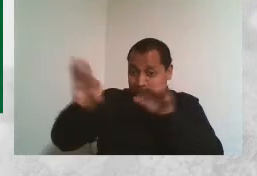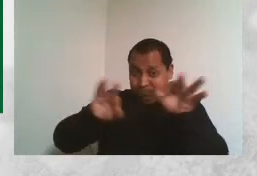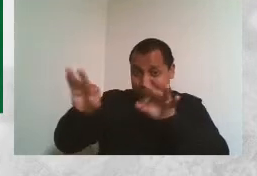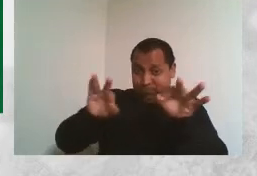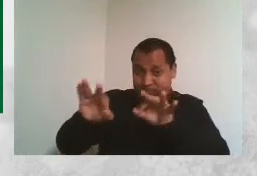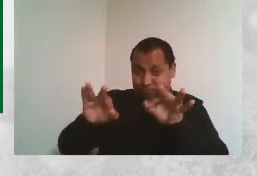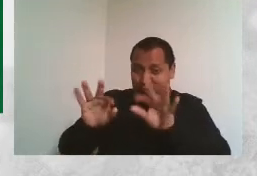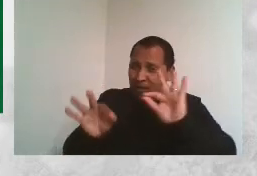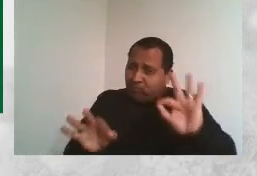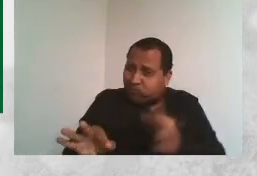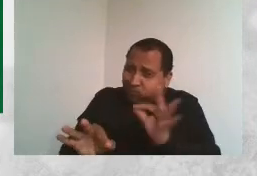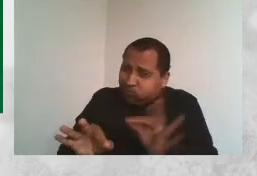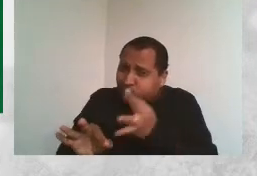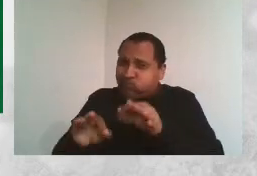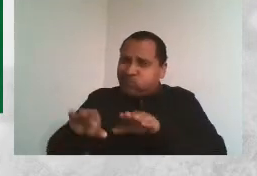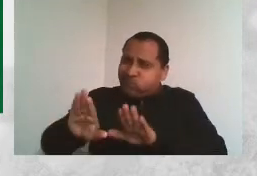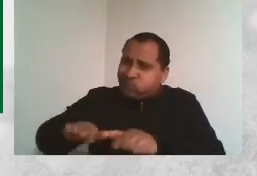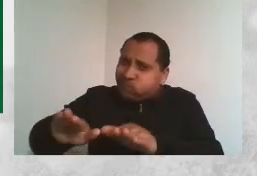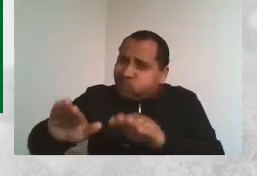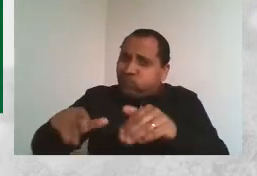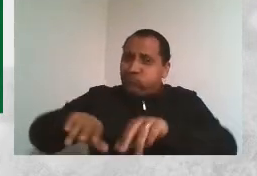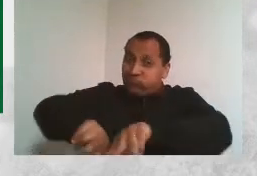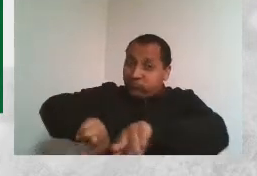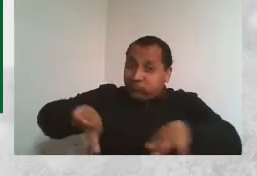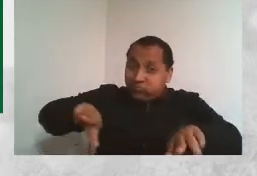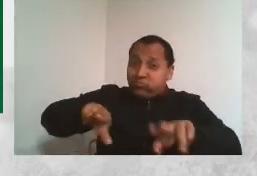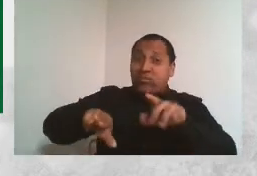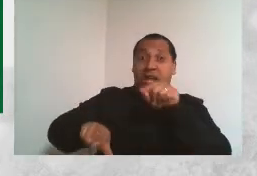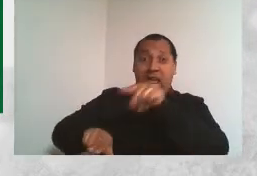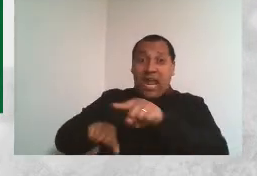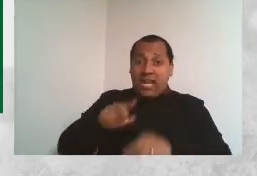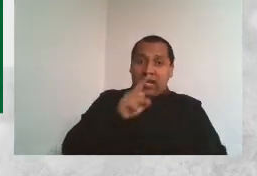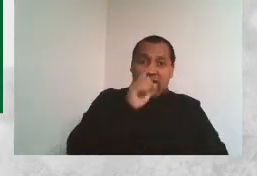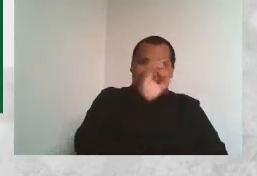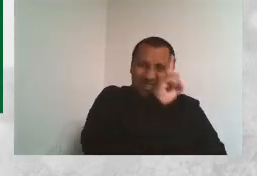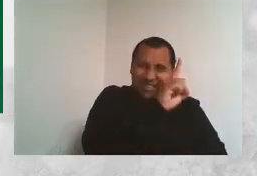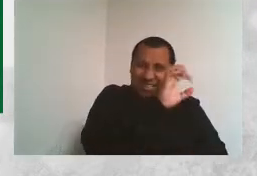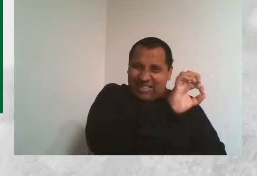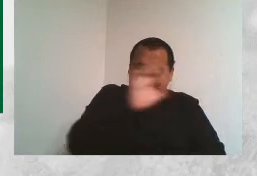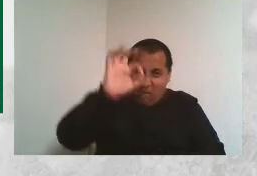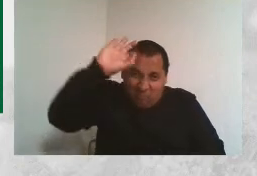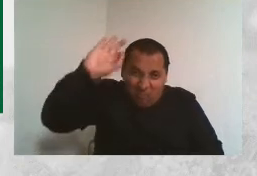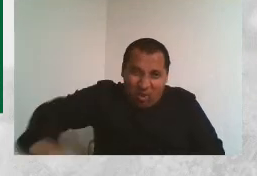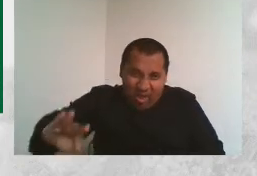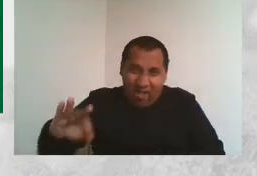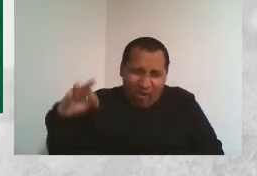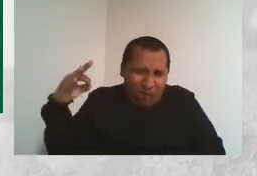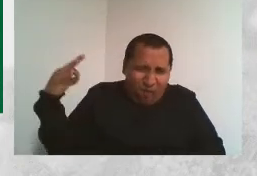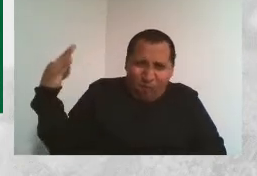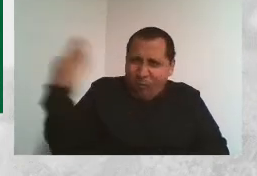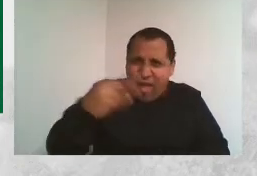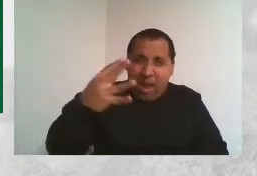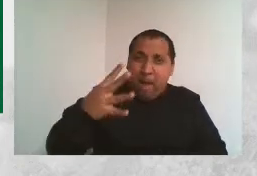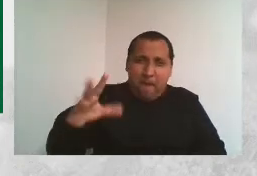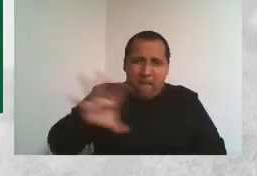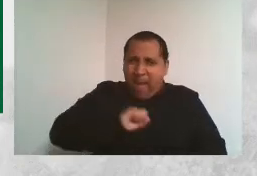capacidade, né, de 100% de eficácia. Mas a gente sempre trabalha da seguinte forma.